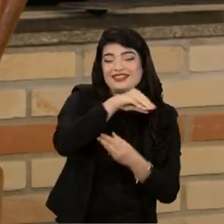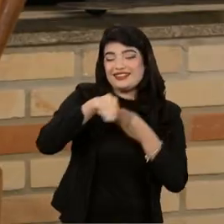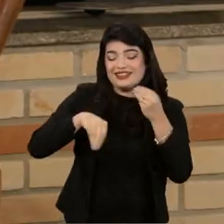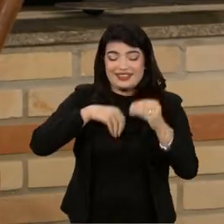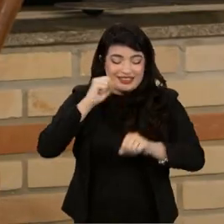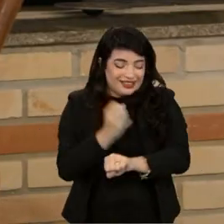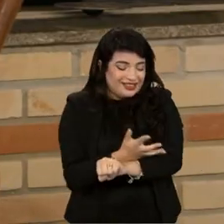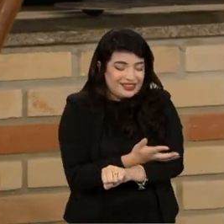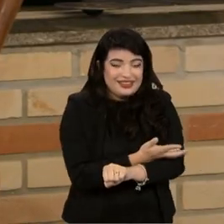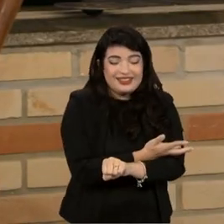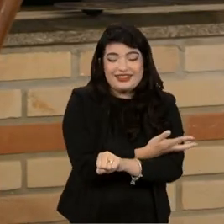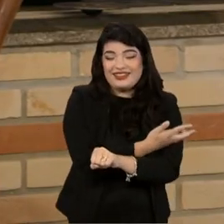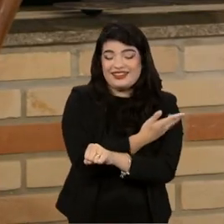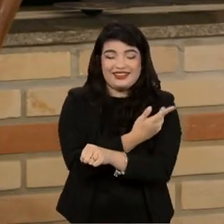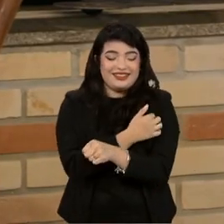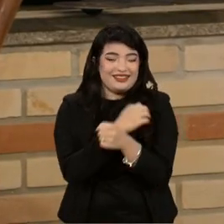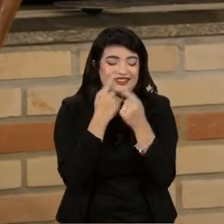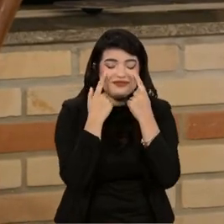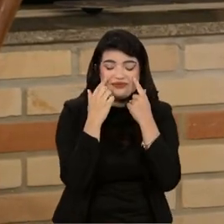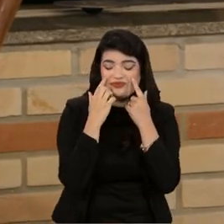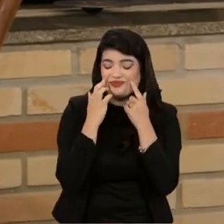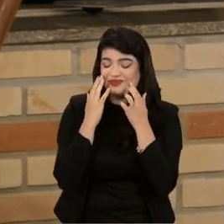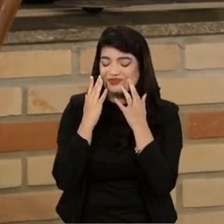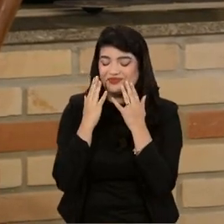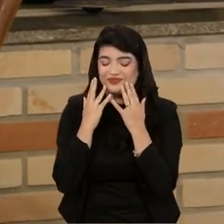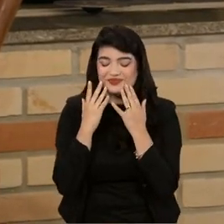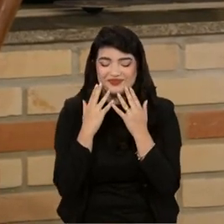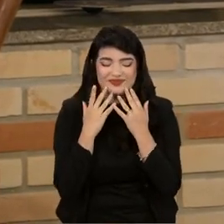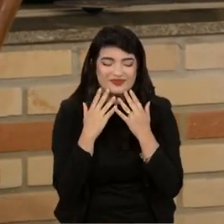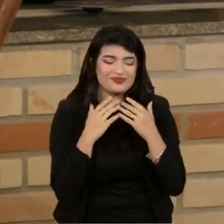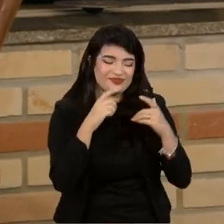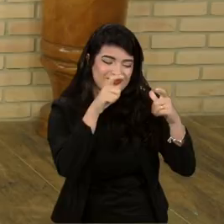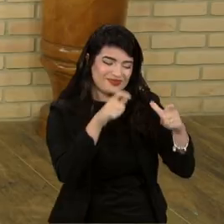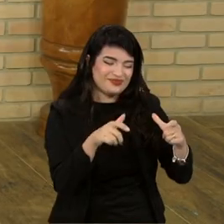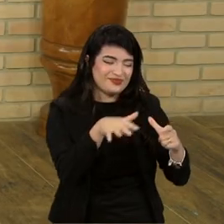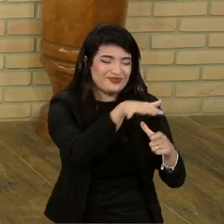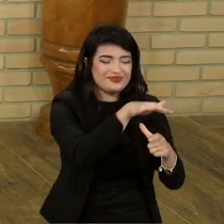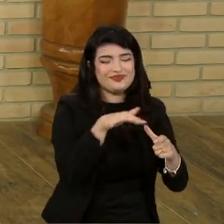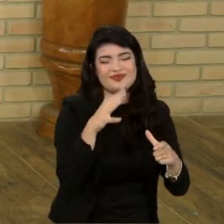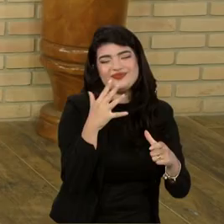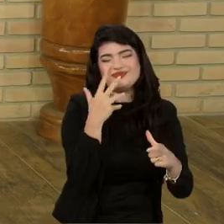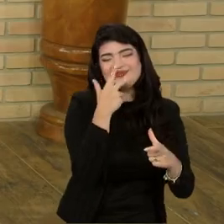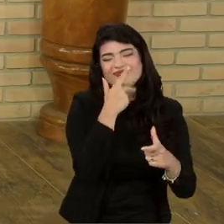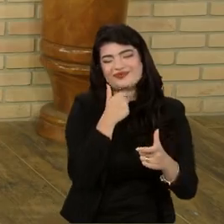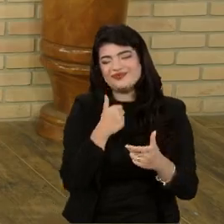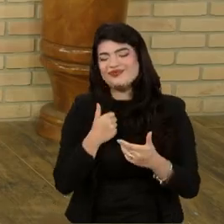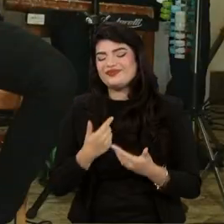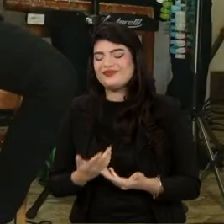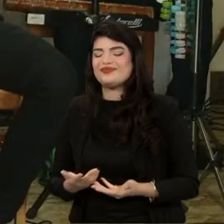pranto, orvalho da noite deste meu lugar.